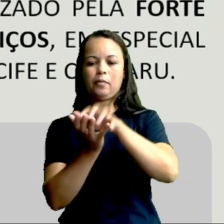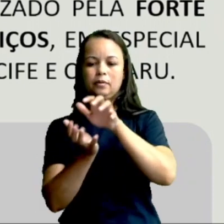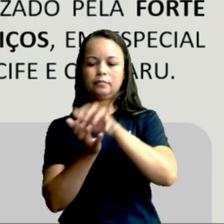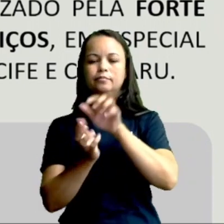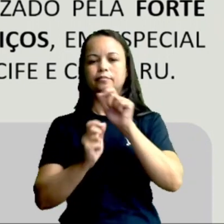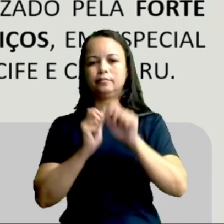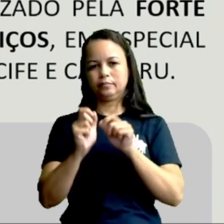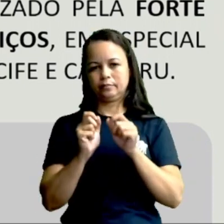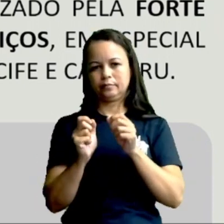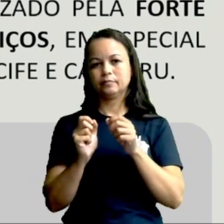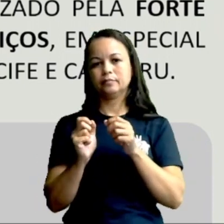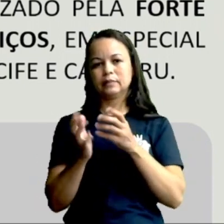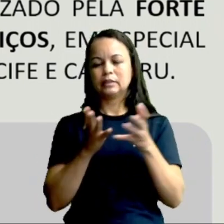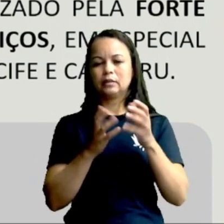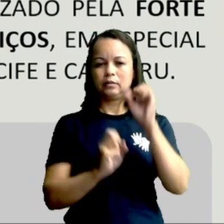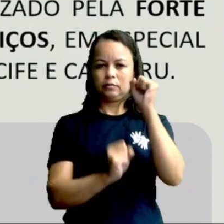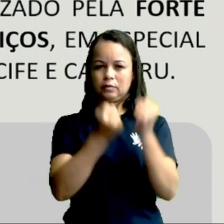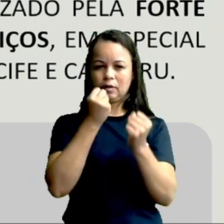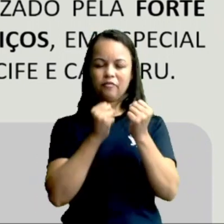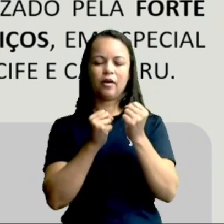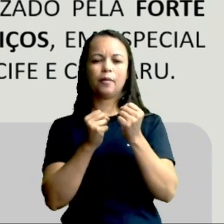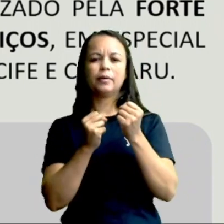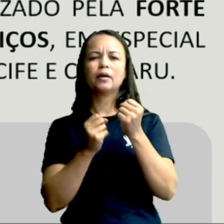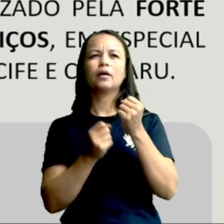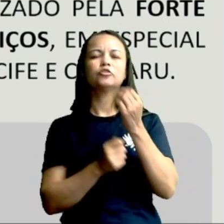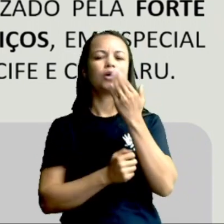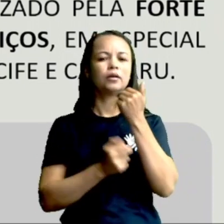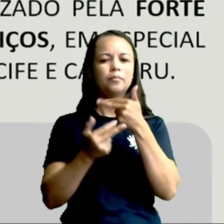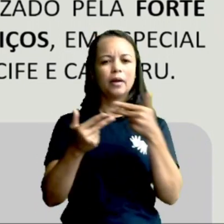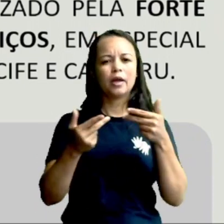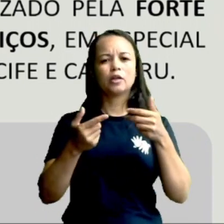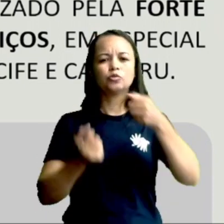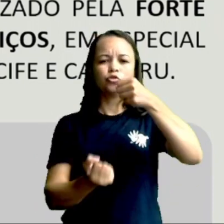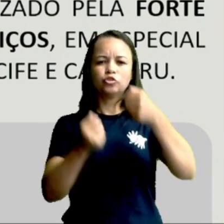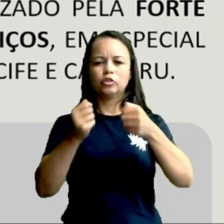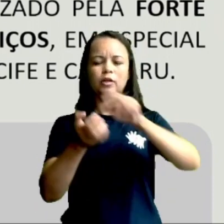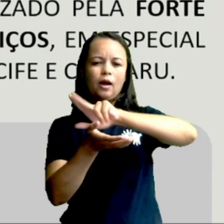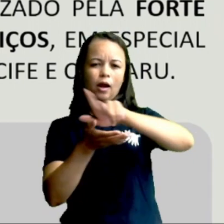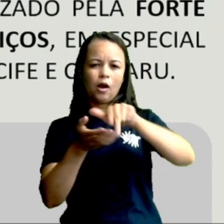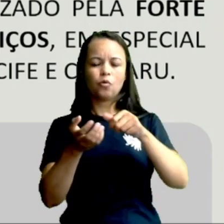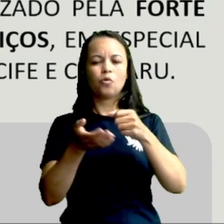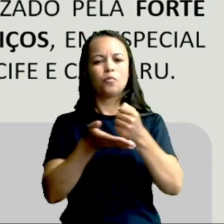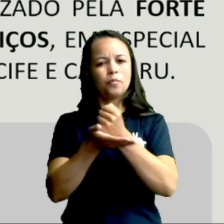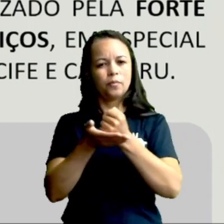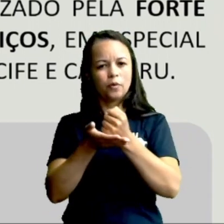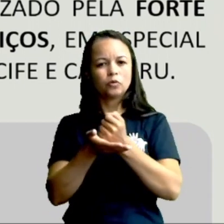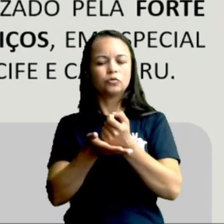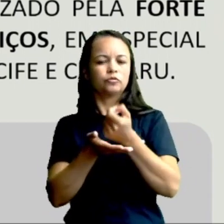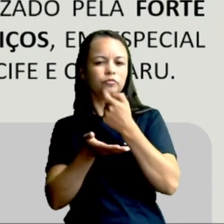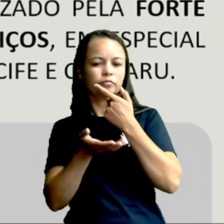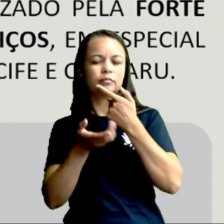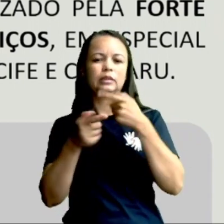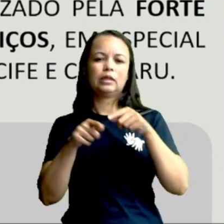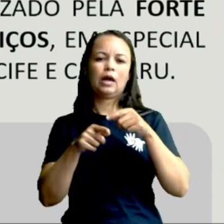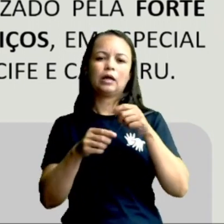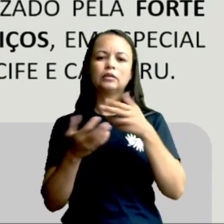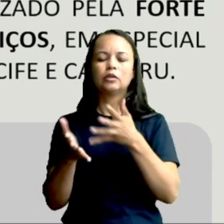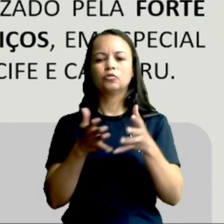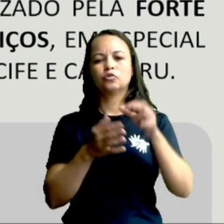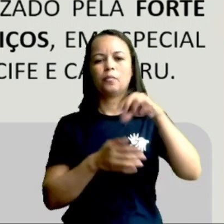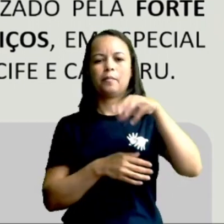mata, predominam as fábricas de alimentos, automóveis, produtos farmacêuticos, artigos